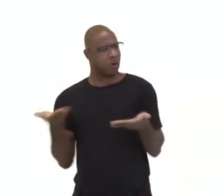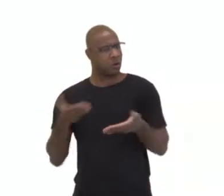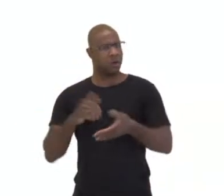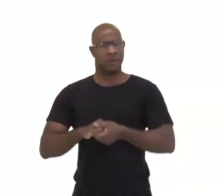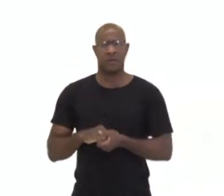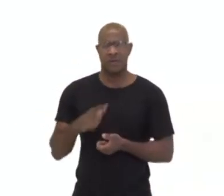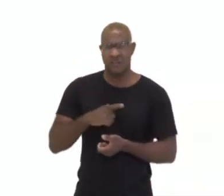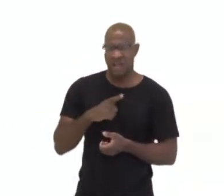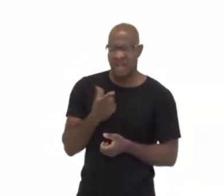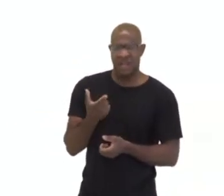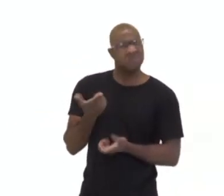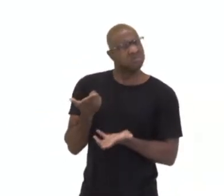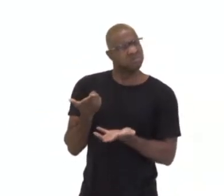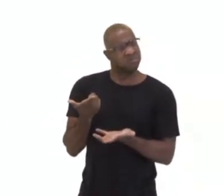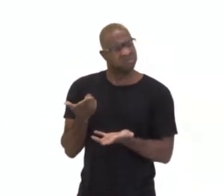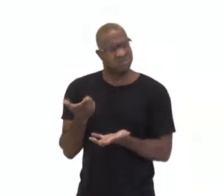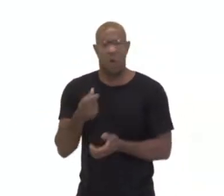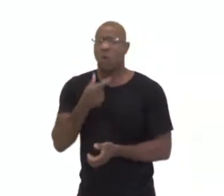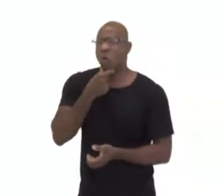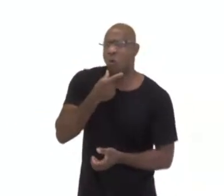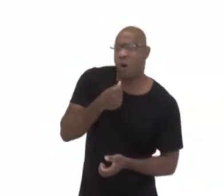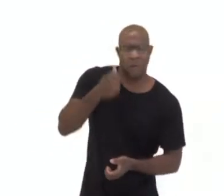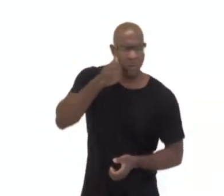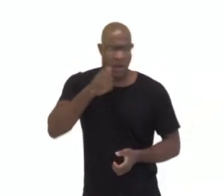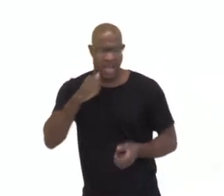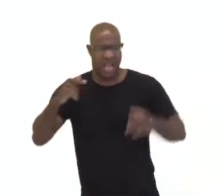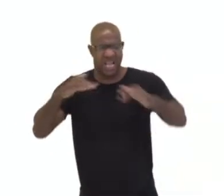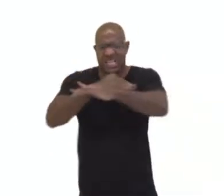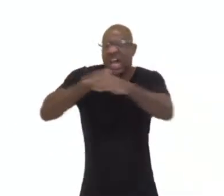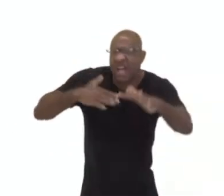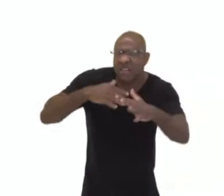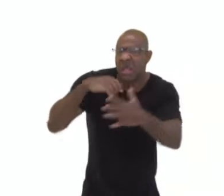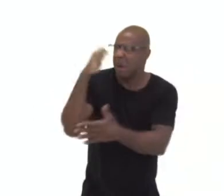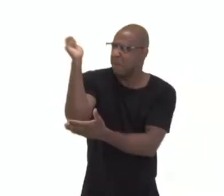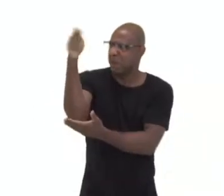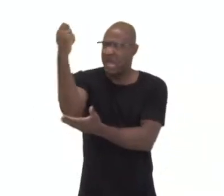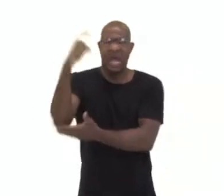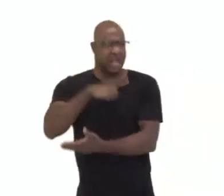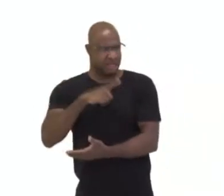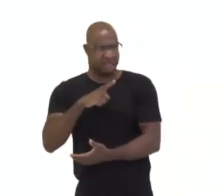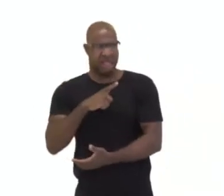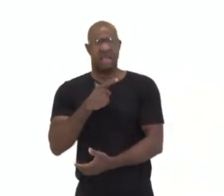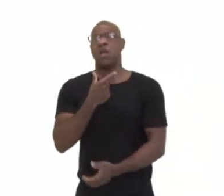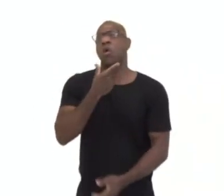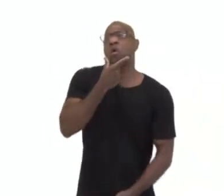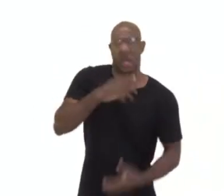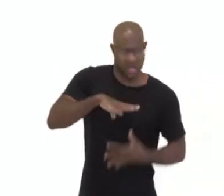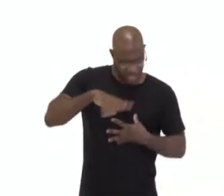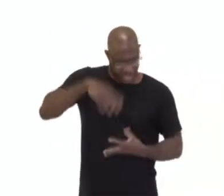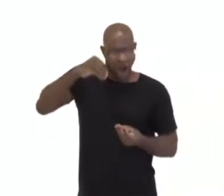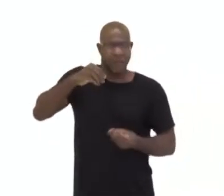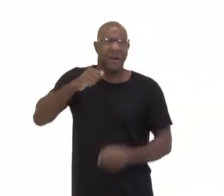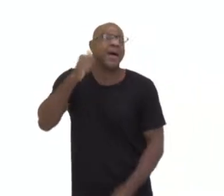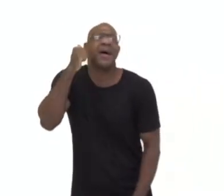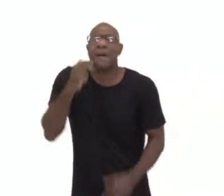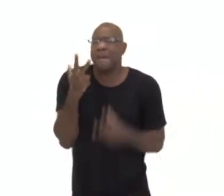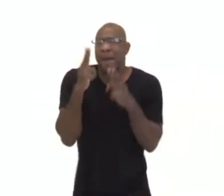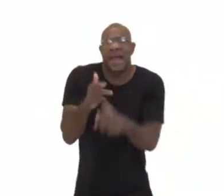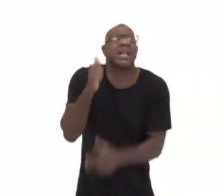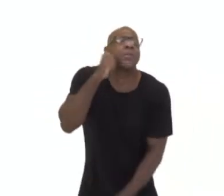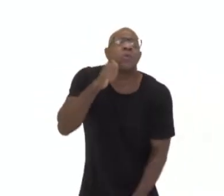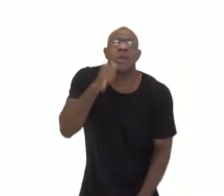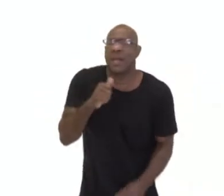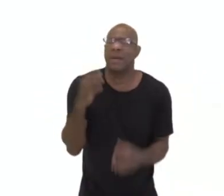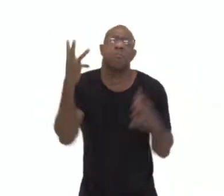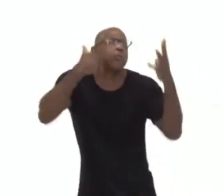a uma cidade. Porto Alegre, que tem alma, eu vejo feminina, caprichosa e